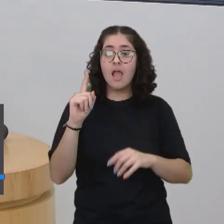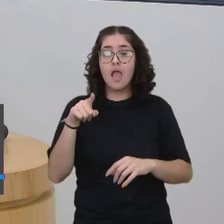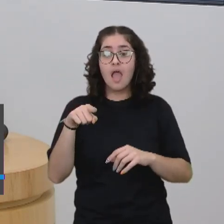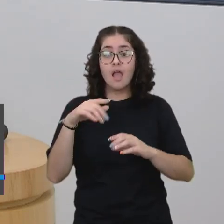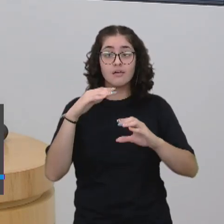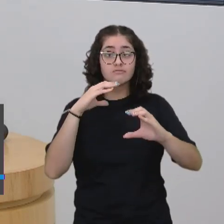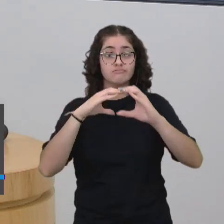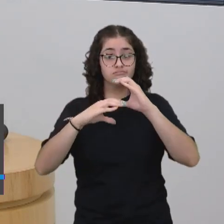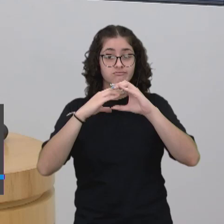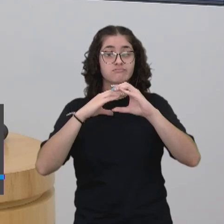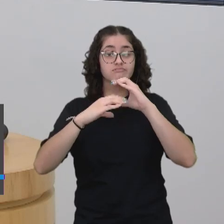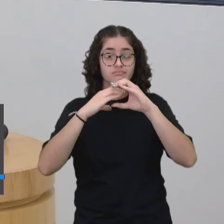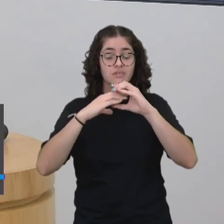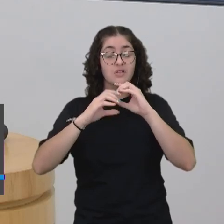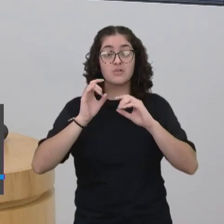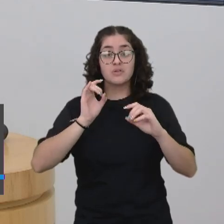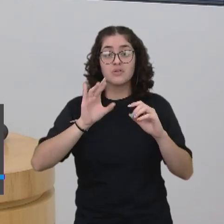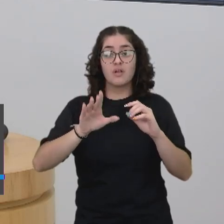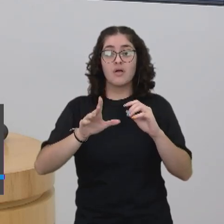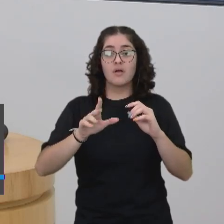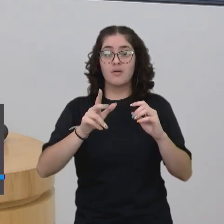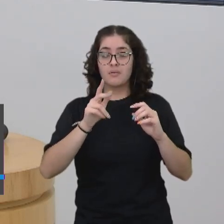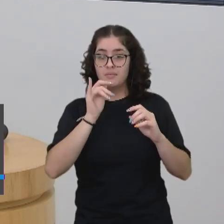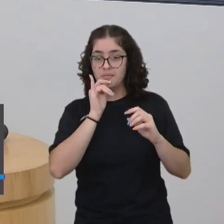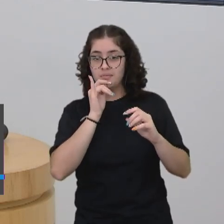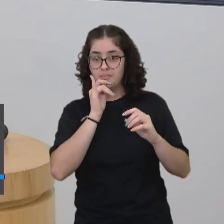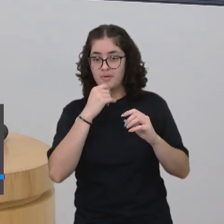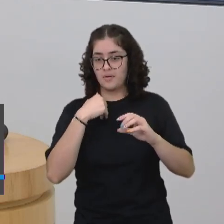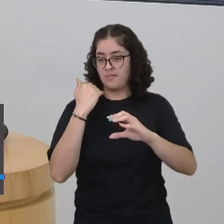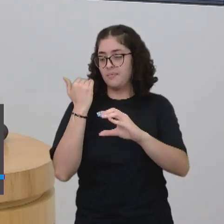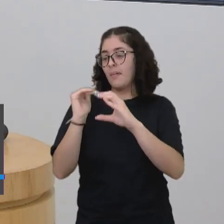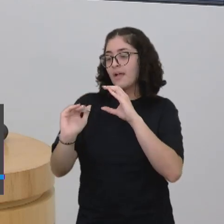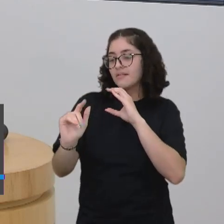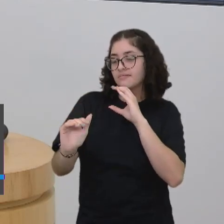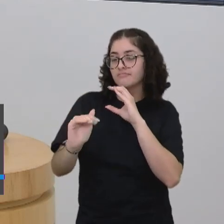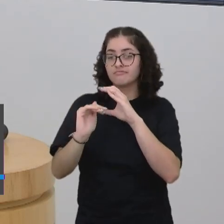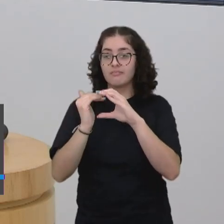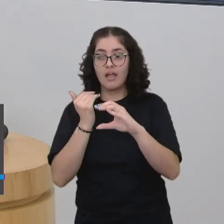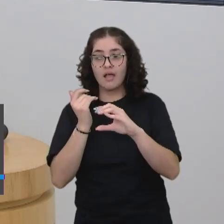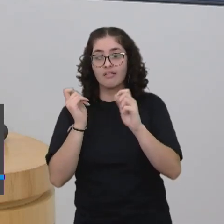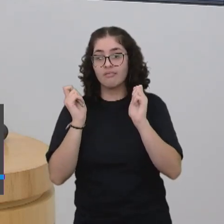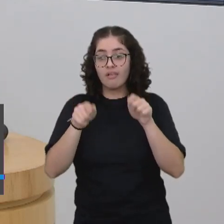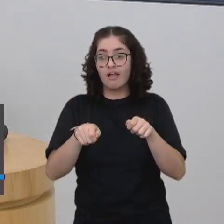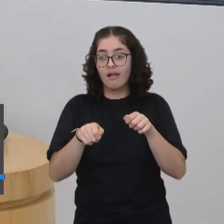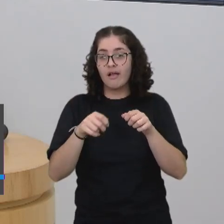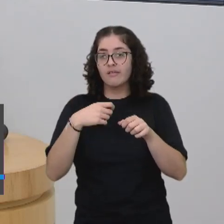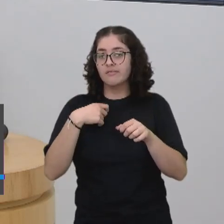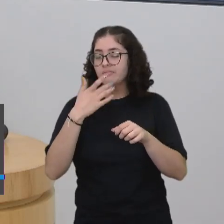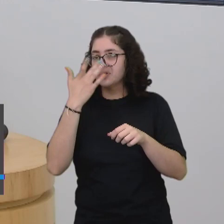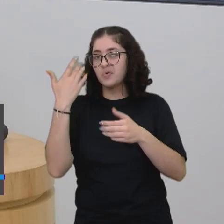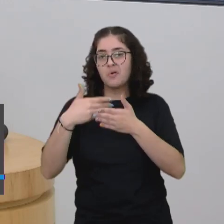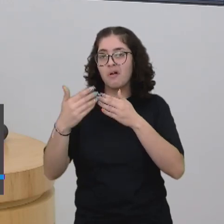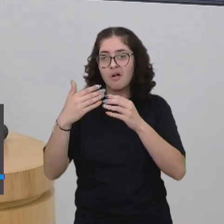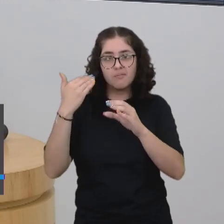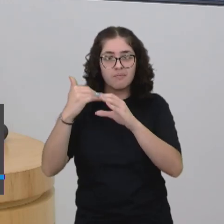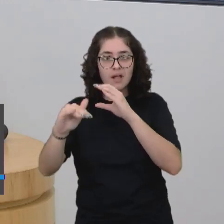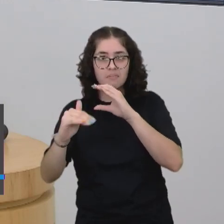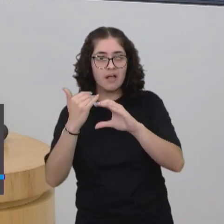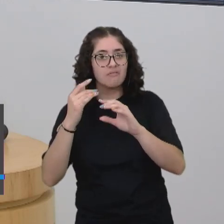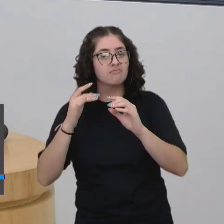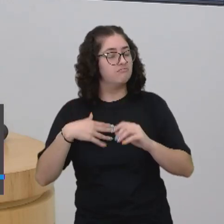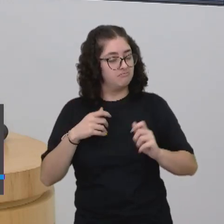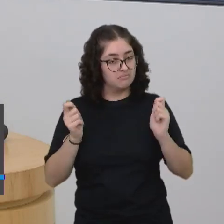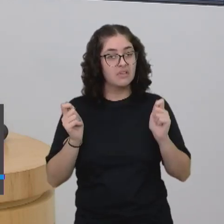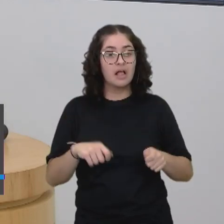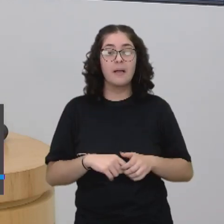comunicação. Não só a comunicação pessoal, de tipo, eu mandar mensagem para você, e hoje eu consigo mandar mensagem para qualquer pessoa em qualquer lugar do mundo